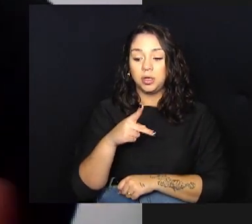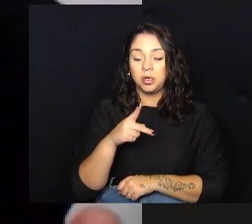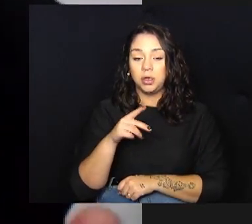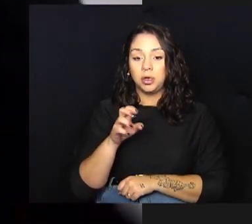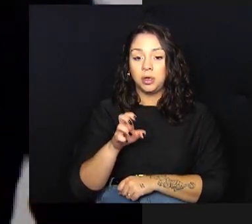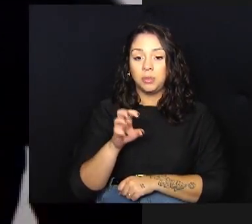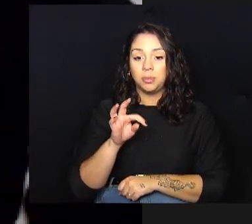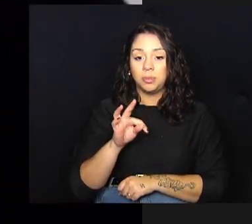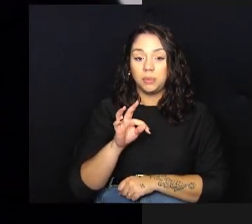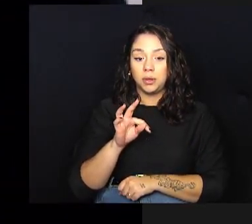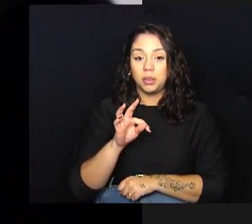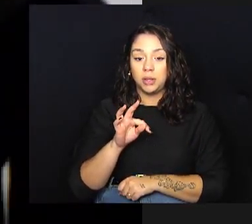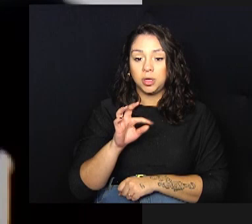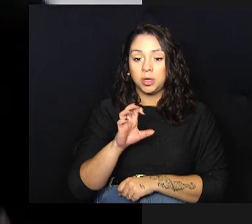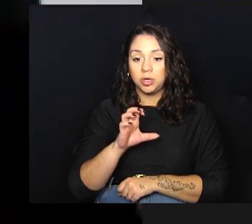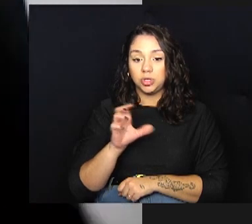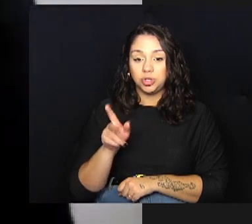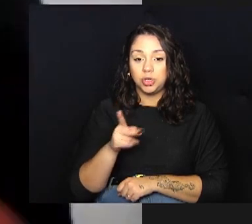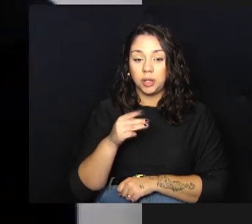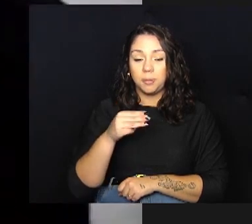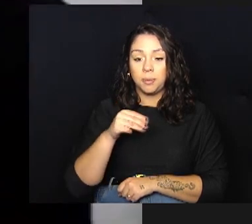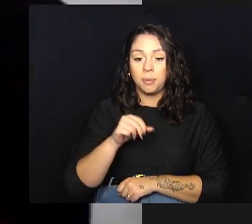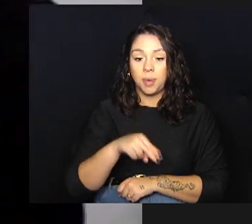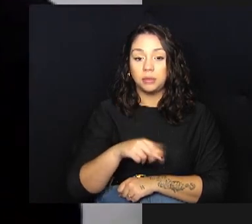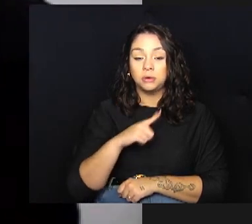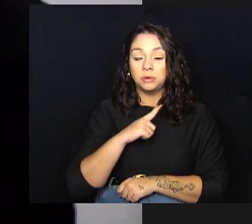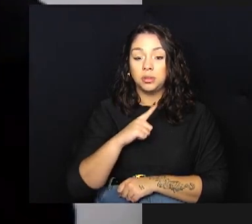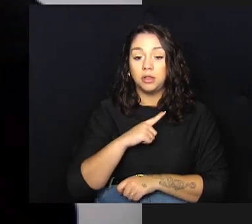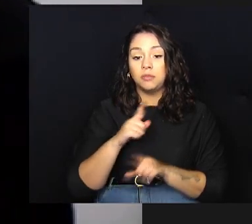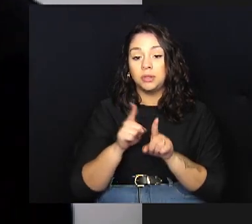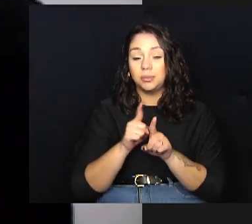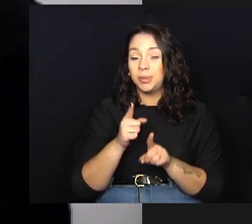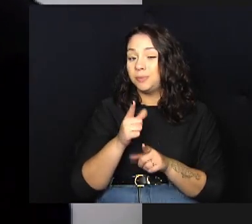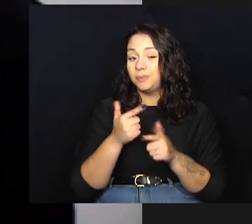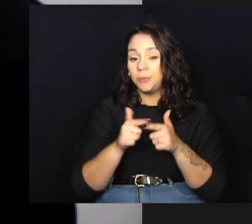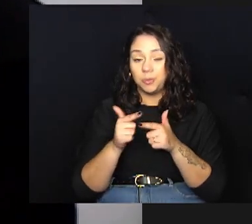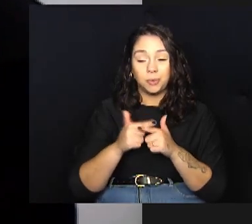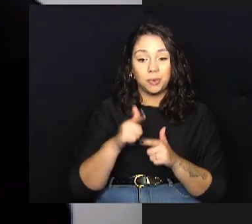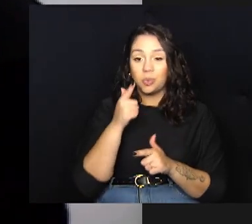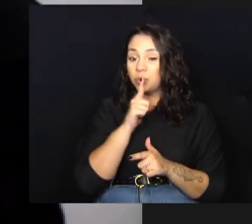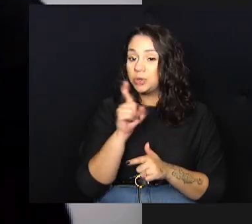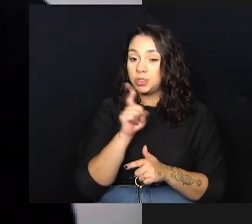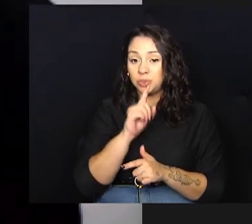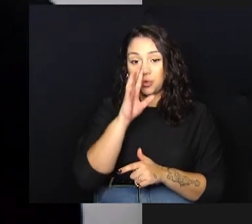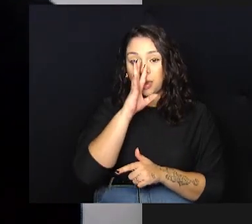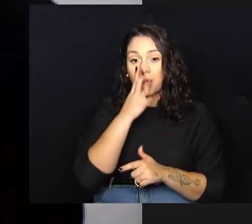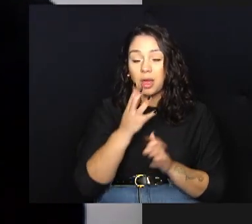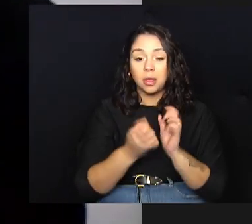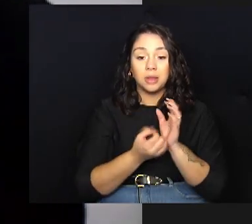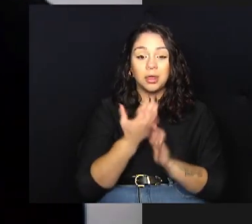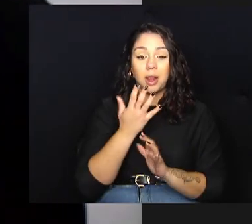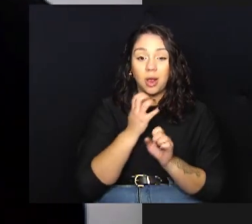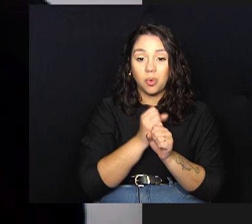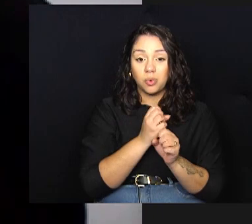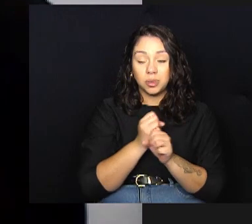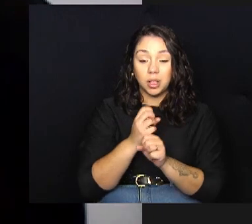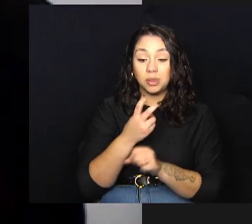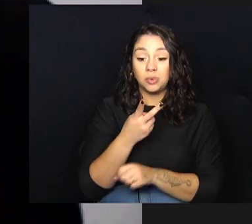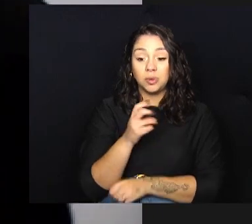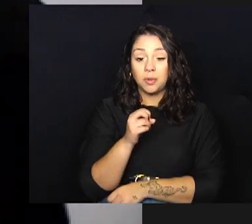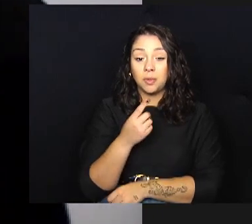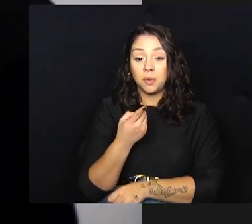aí que acabaram inviabilizando a realização dessa Contagem em 2015 né